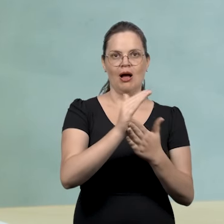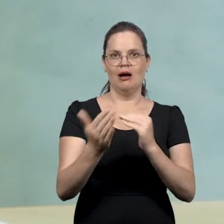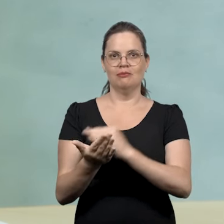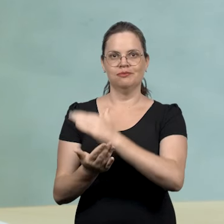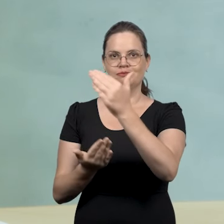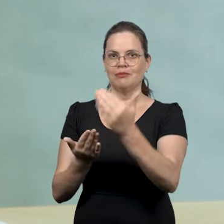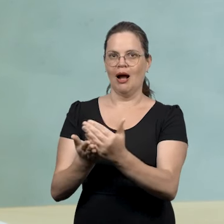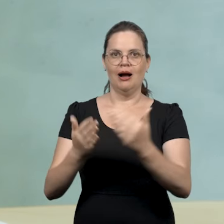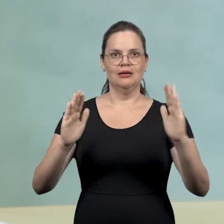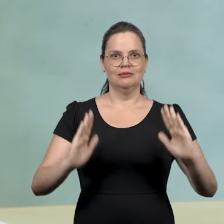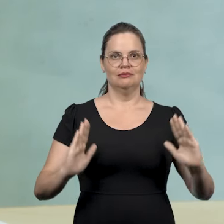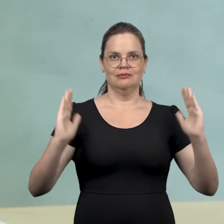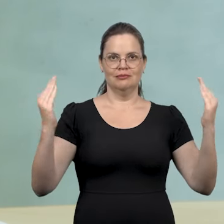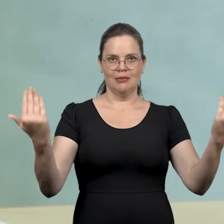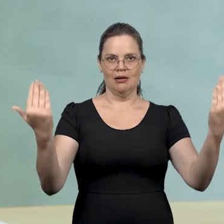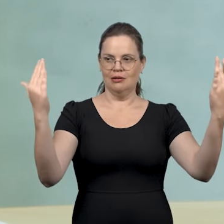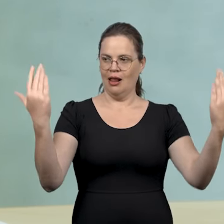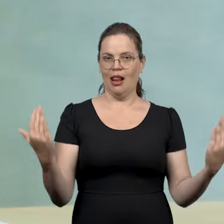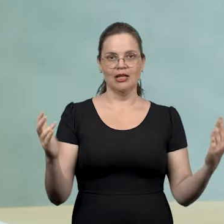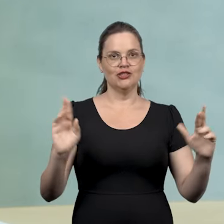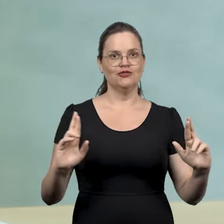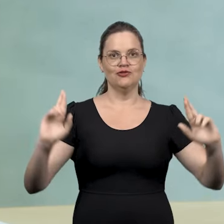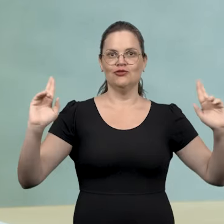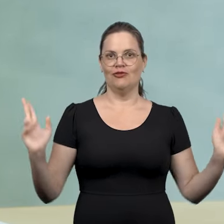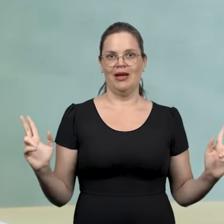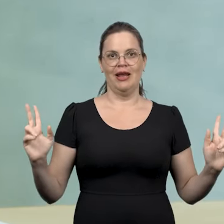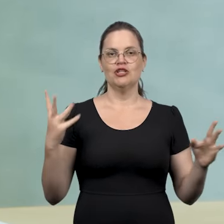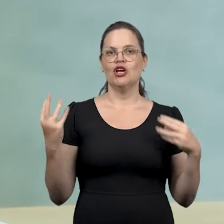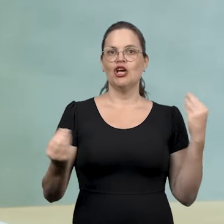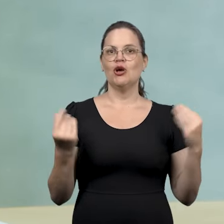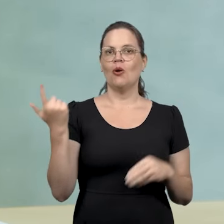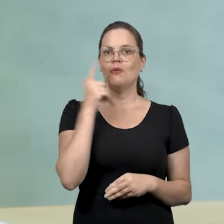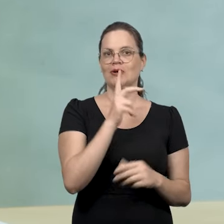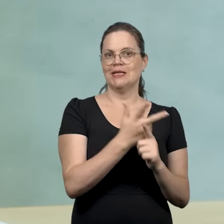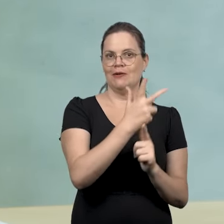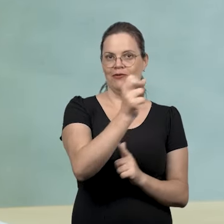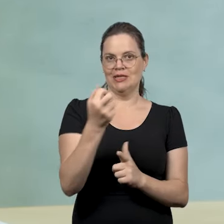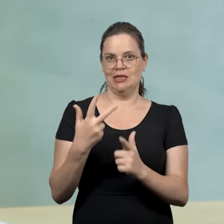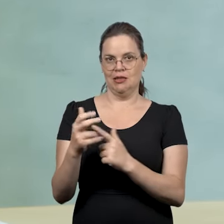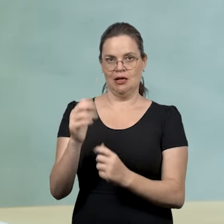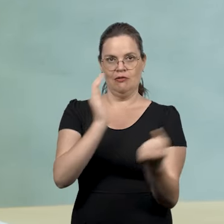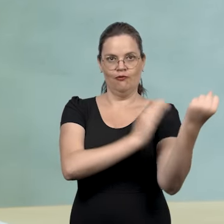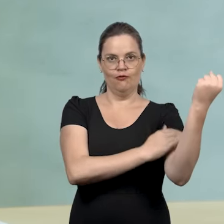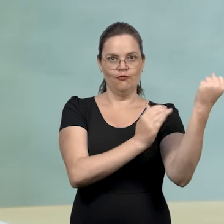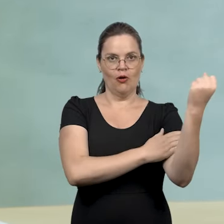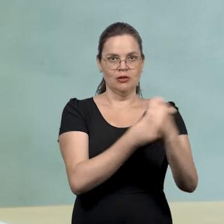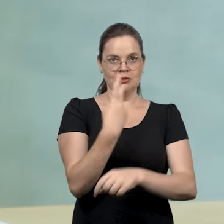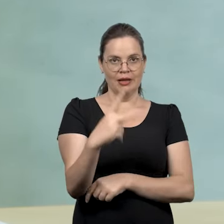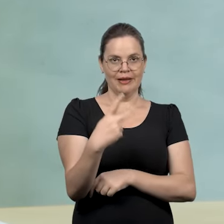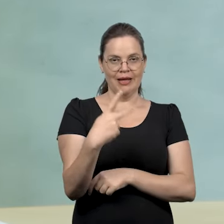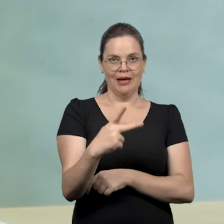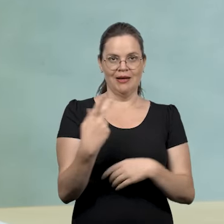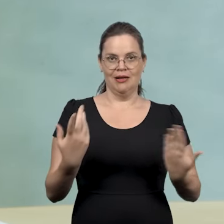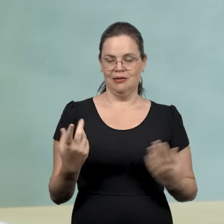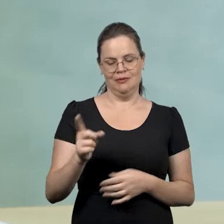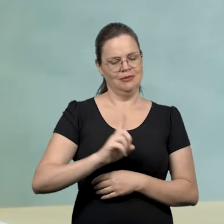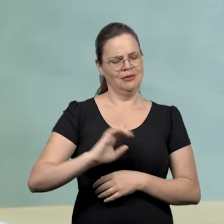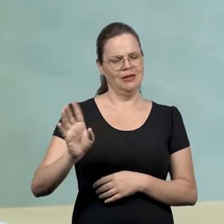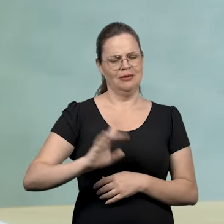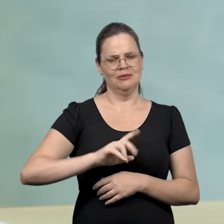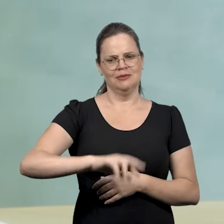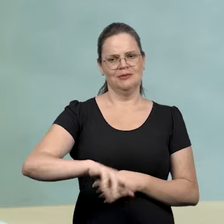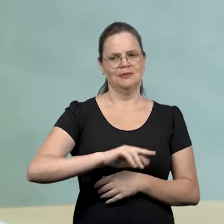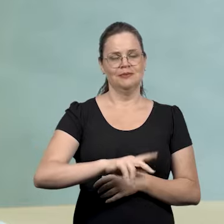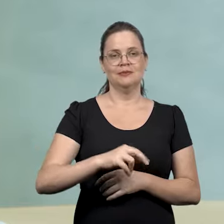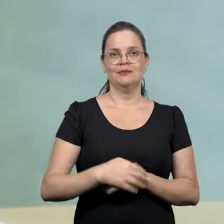não foram vencidas, pastor Marcos, com aquilo que era deles. Não foram vencidos com as armas desta vida, talvez com